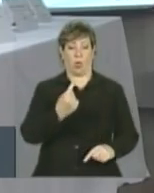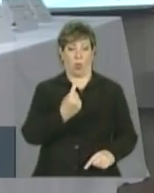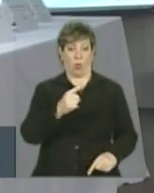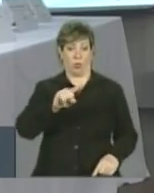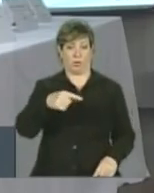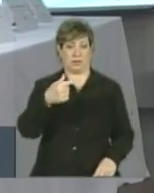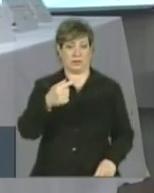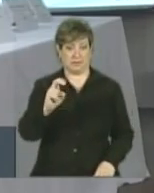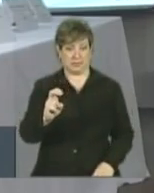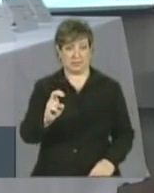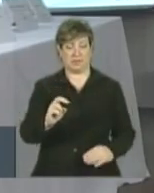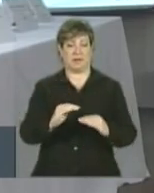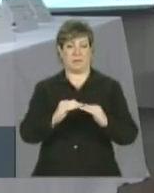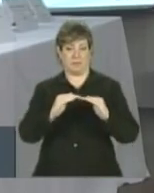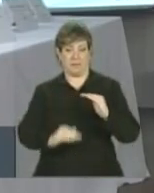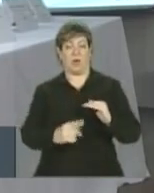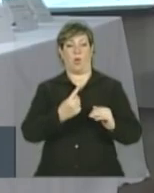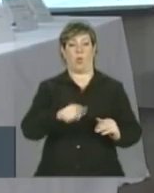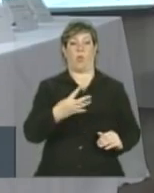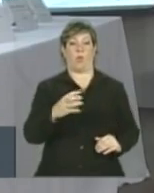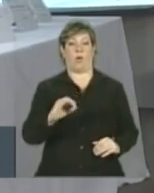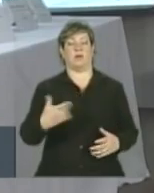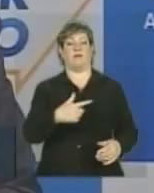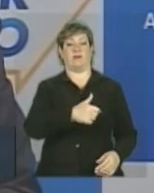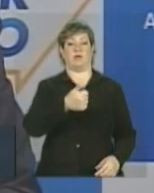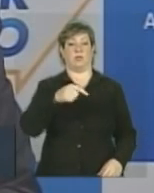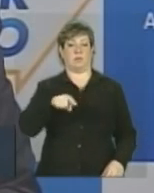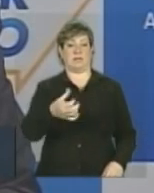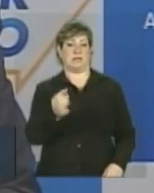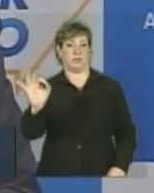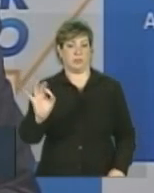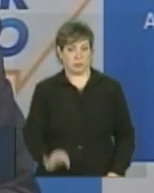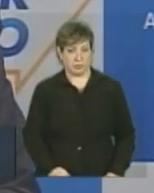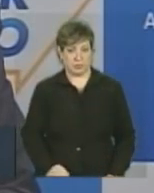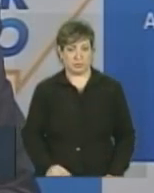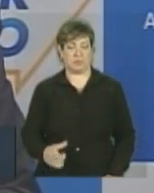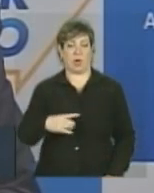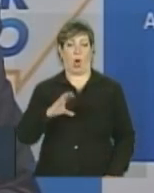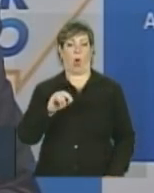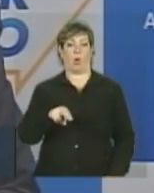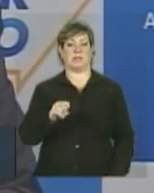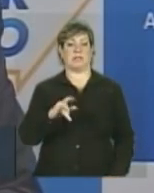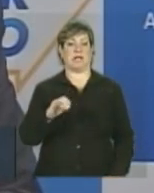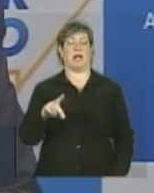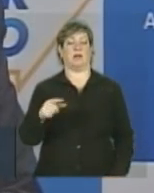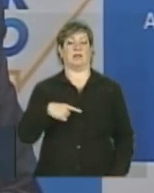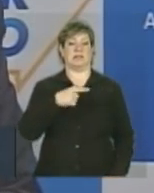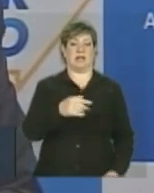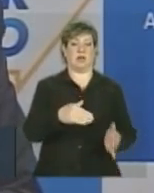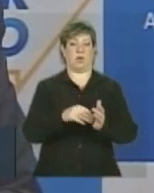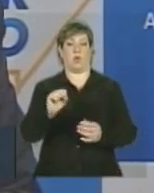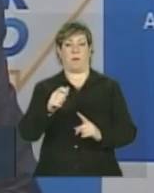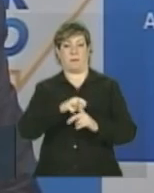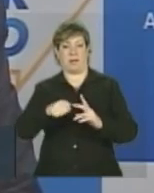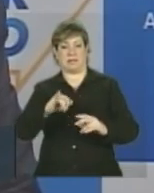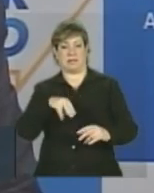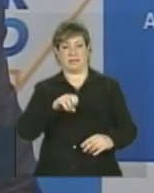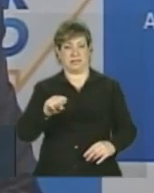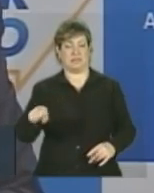1,75% para 1,40%, portanto, 21,6% no consignado de 7 a 12 meses de INSS, e de 2,14%